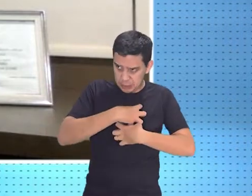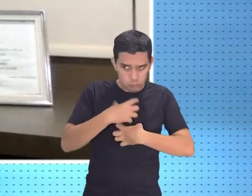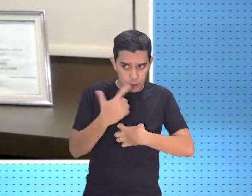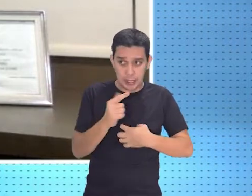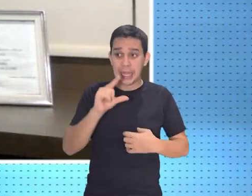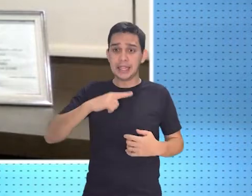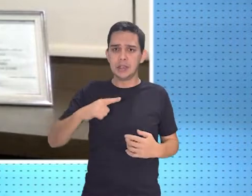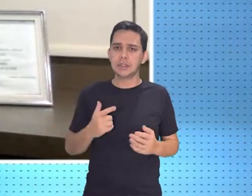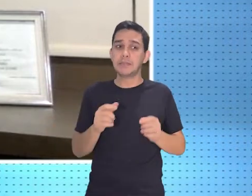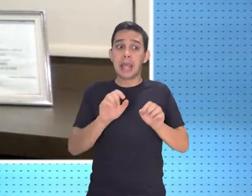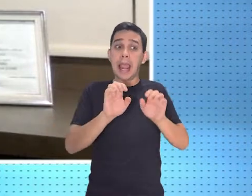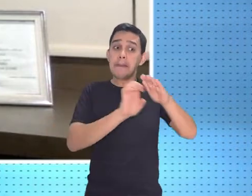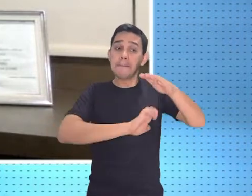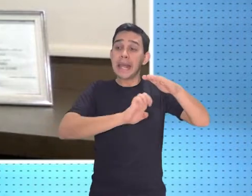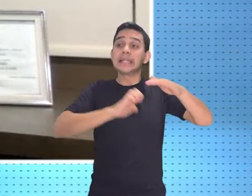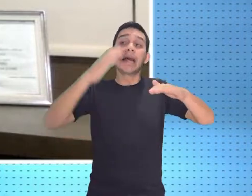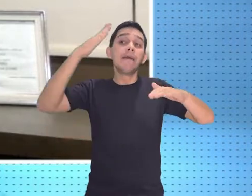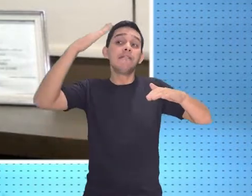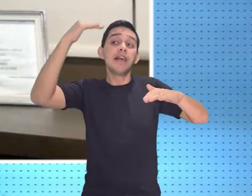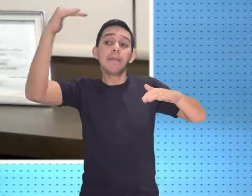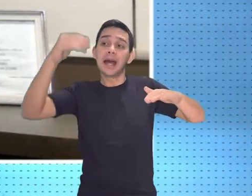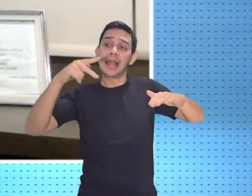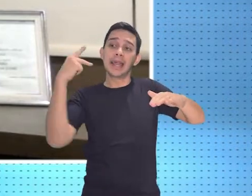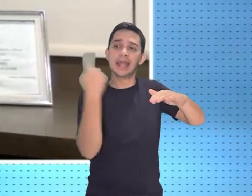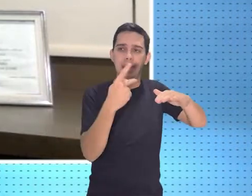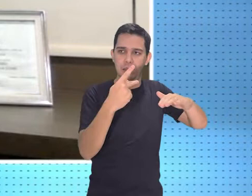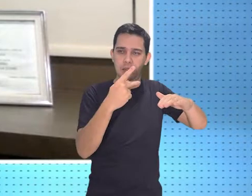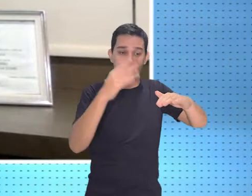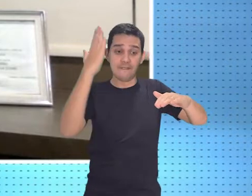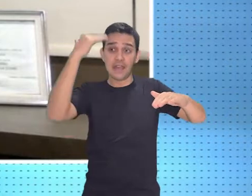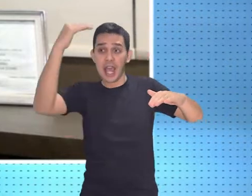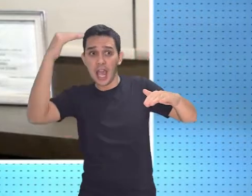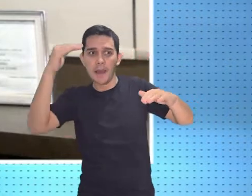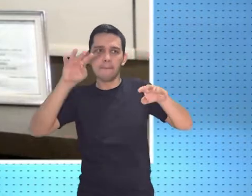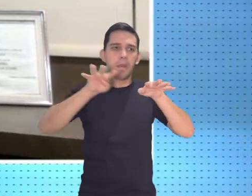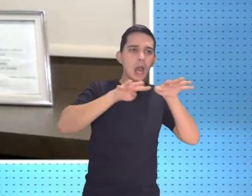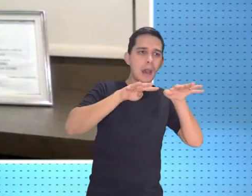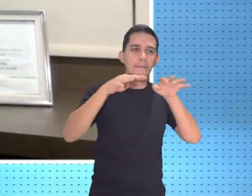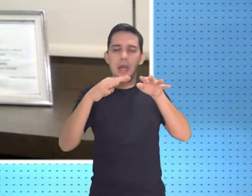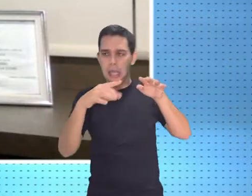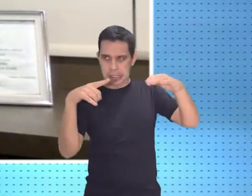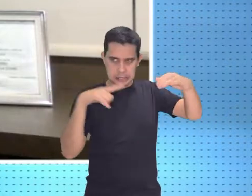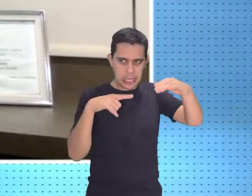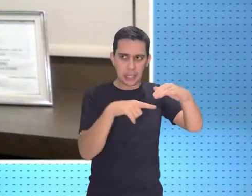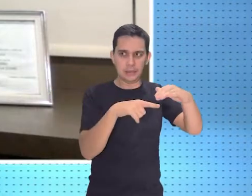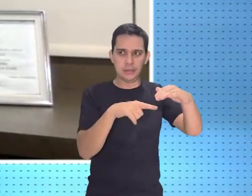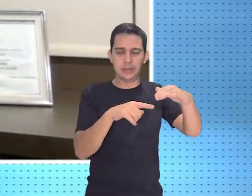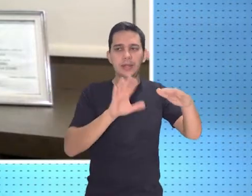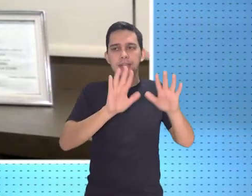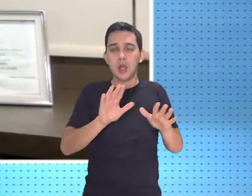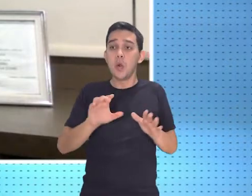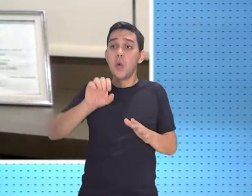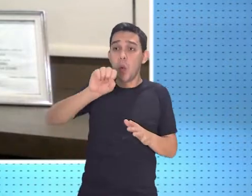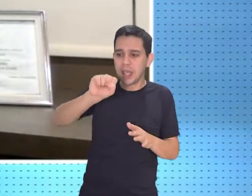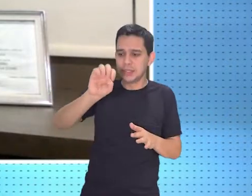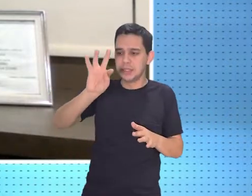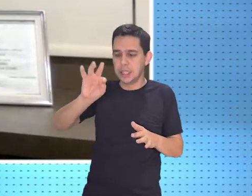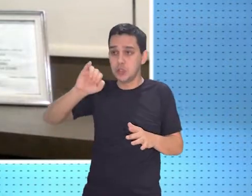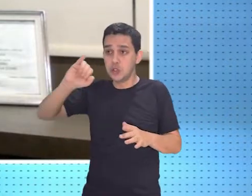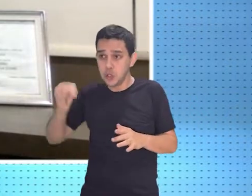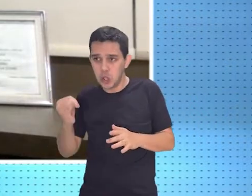a reputação e a boa fama da empresa. Tanto é assim que o STJ, através da